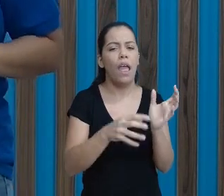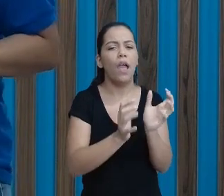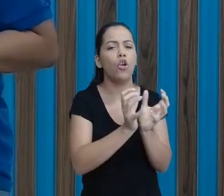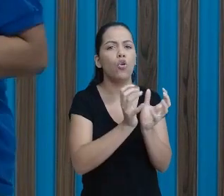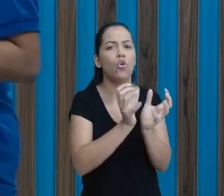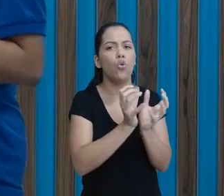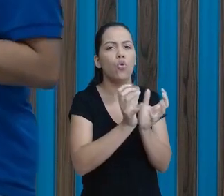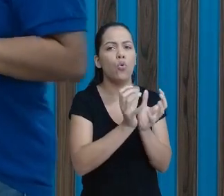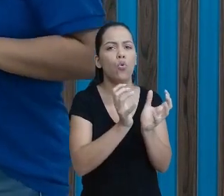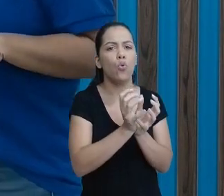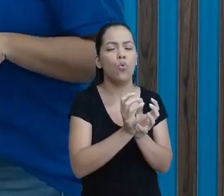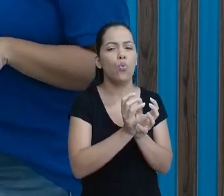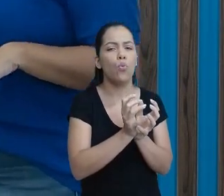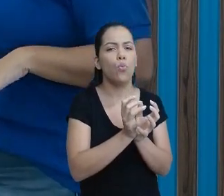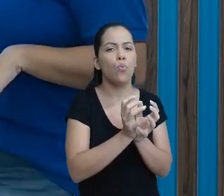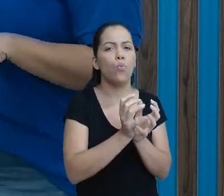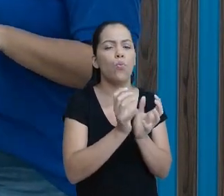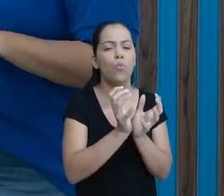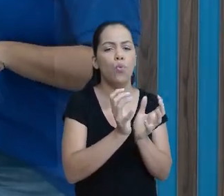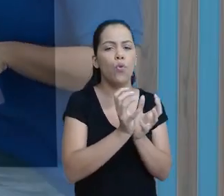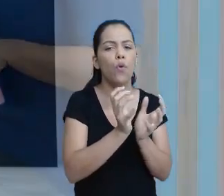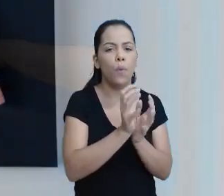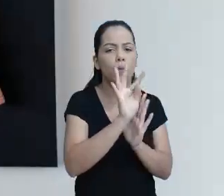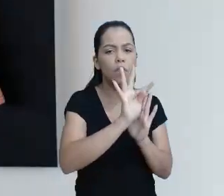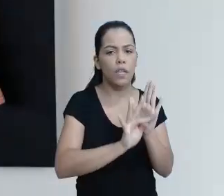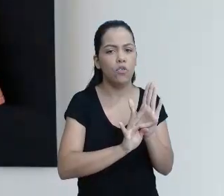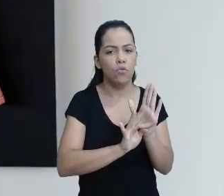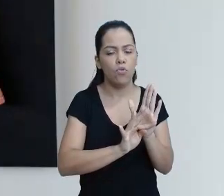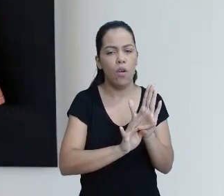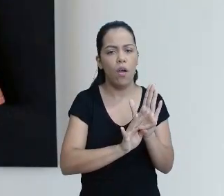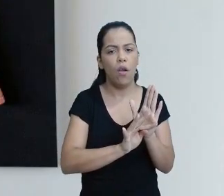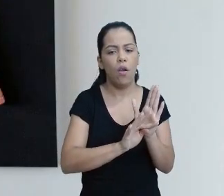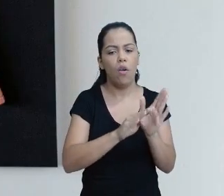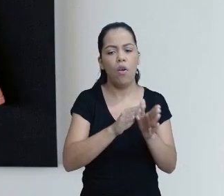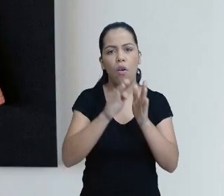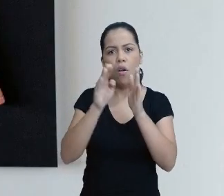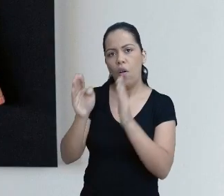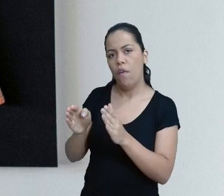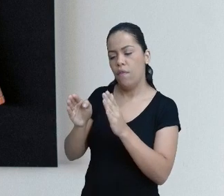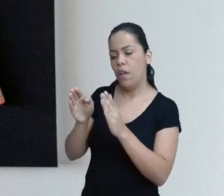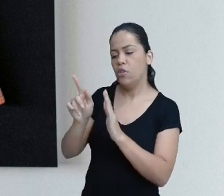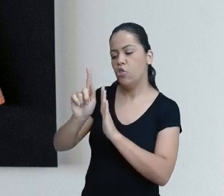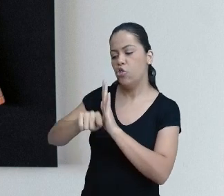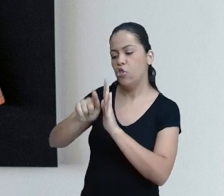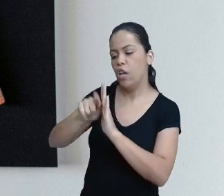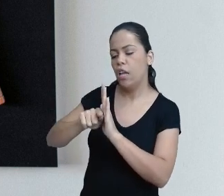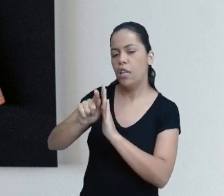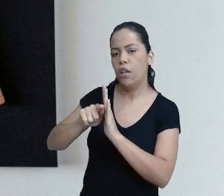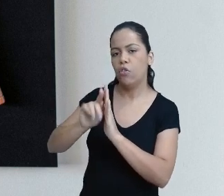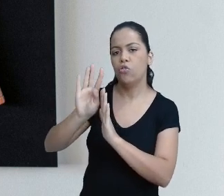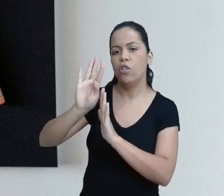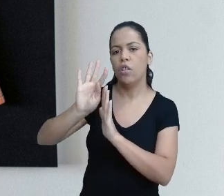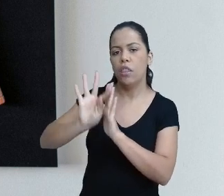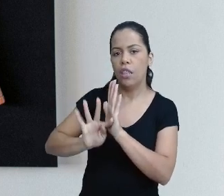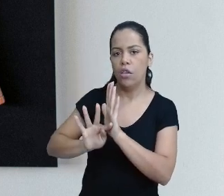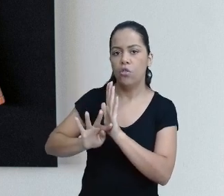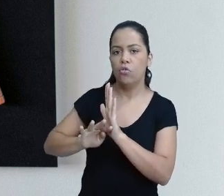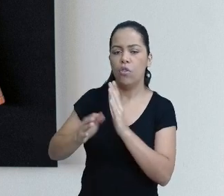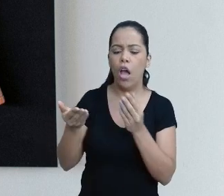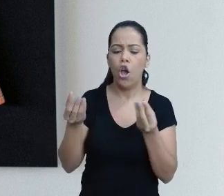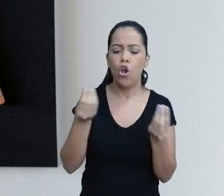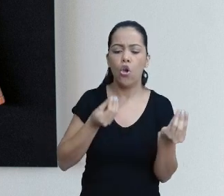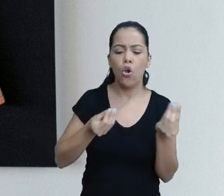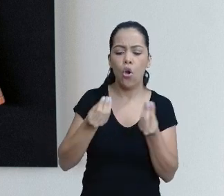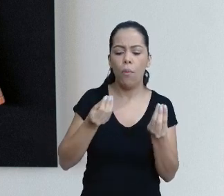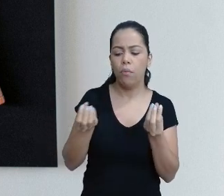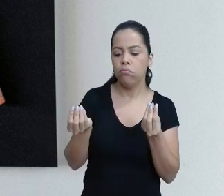tá? Agrupamentos textuais versus gêneros textuais. E aí, como é que eles se relacionam? É porque os gêneros